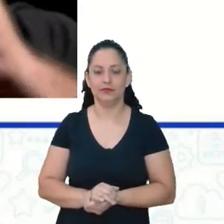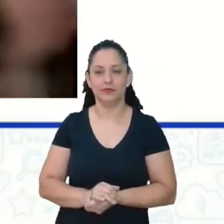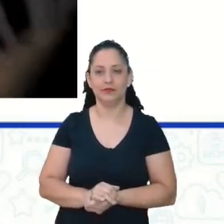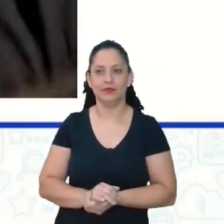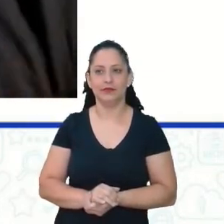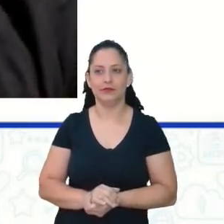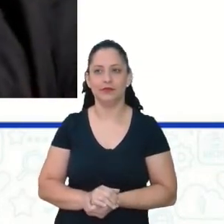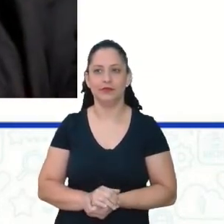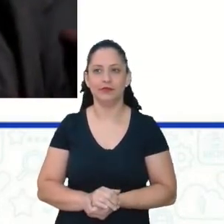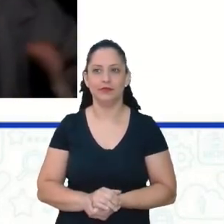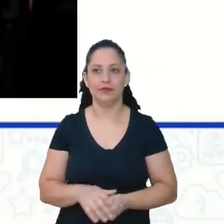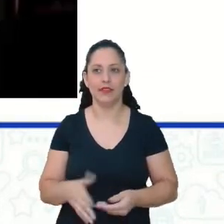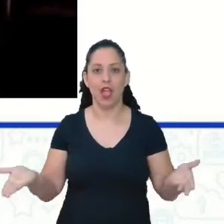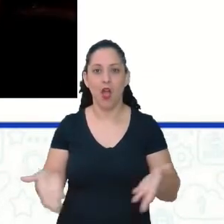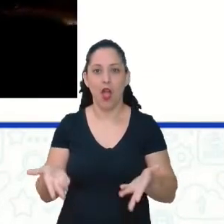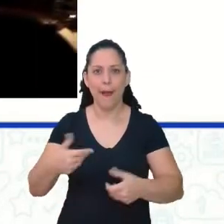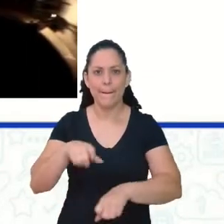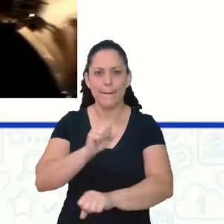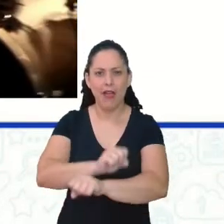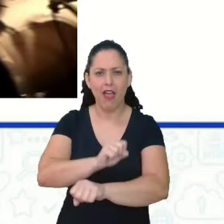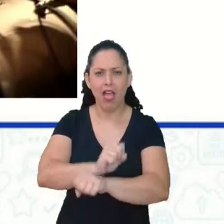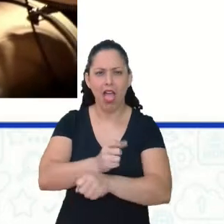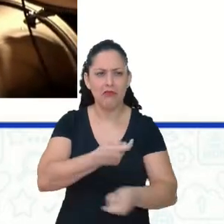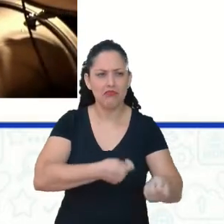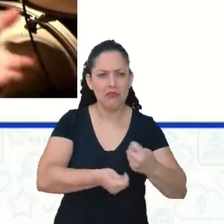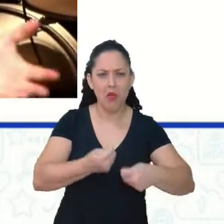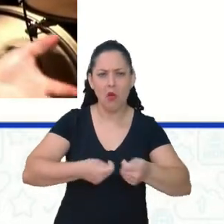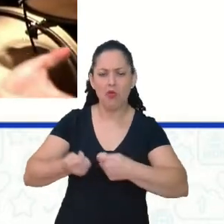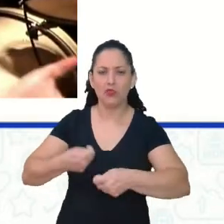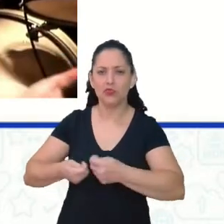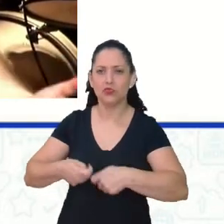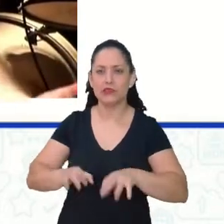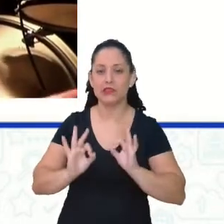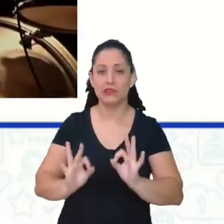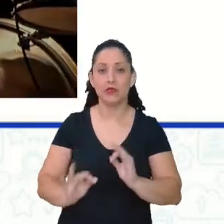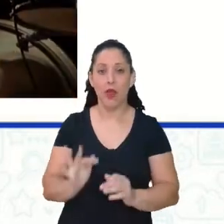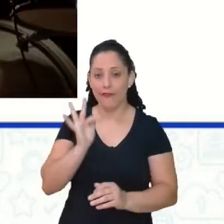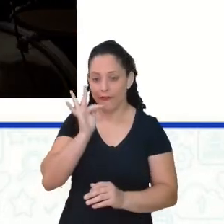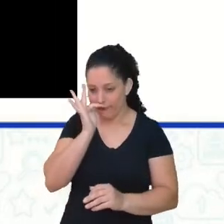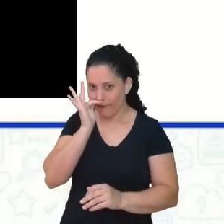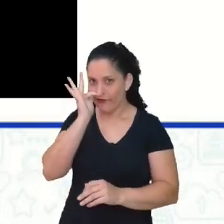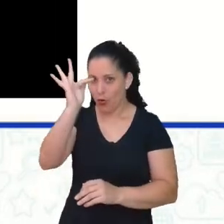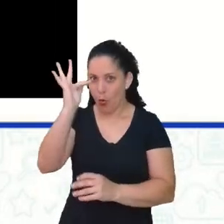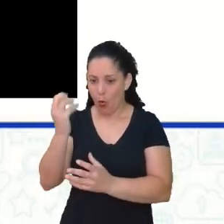Paralisem os negócios! Eu garanto que uma flor nasceu.